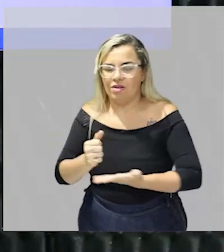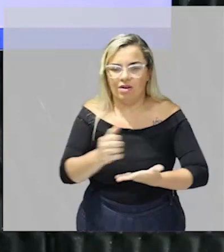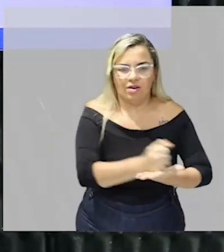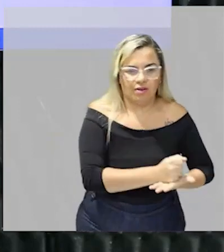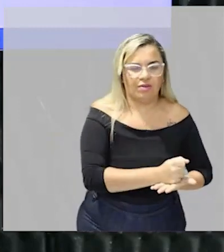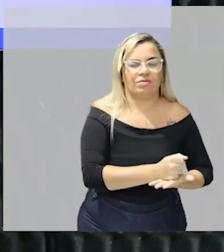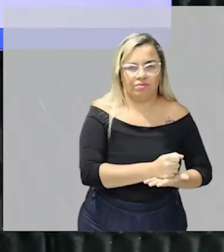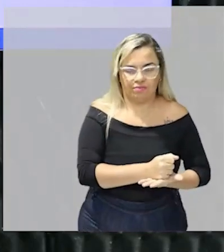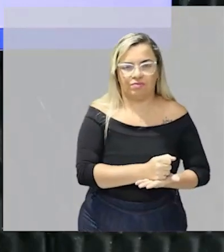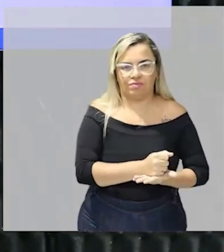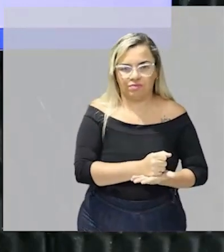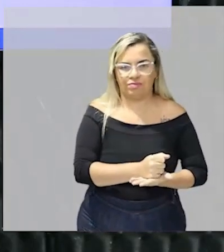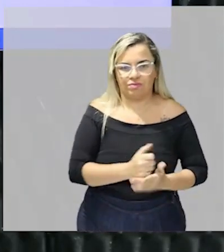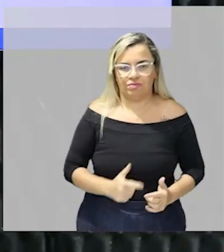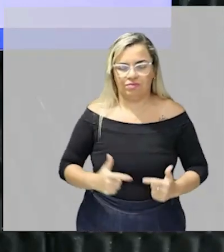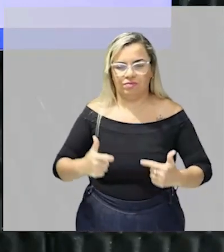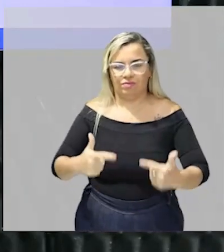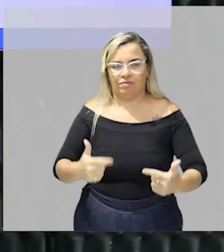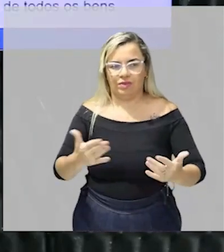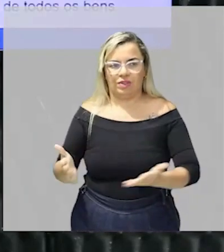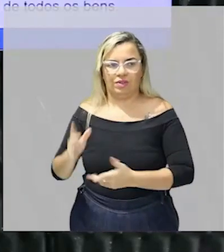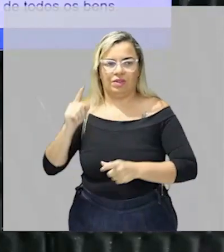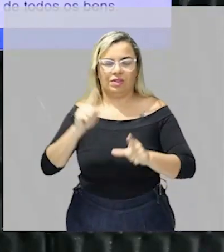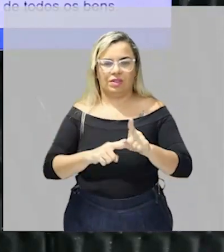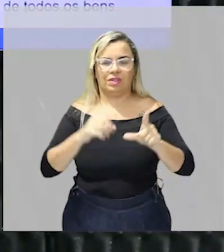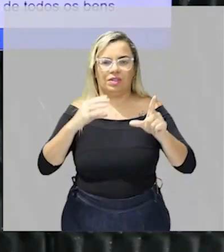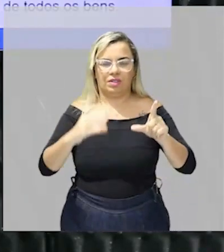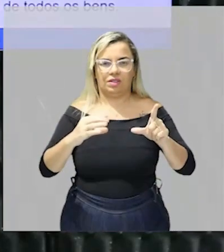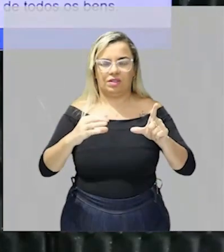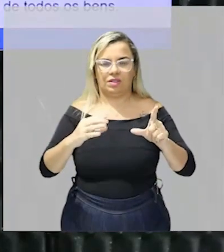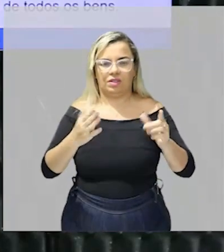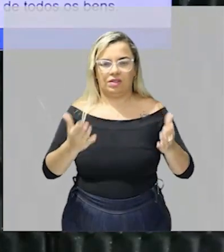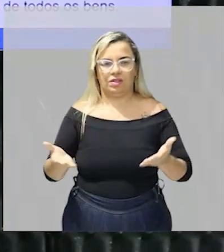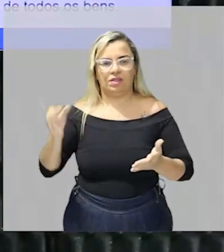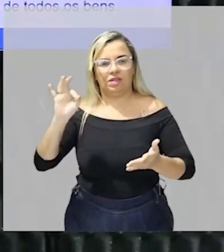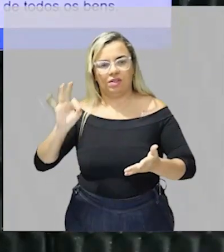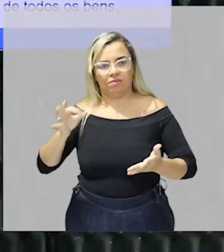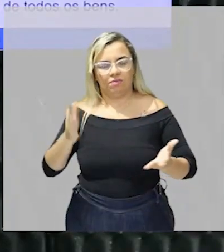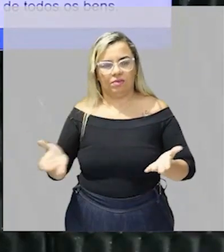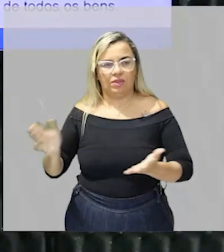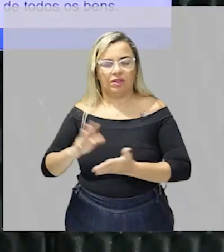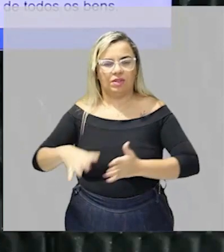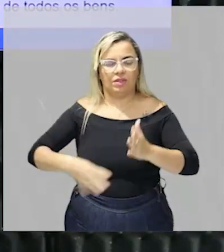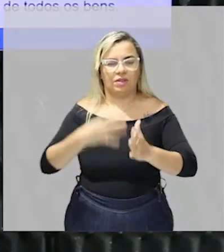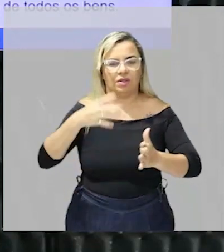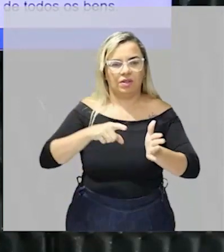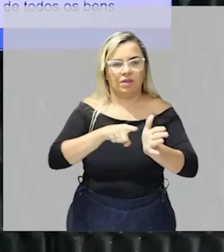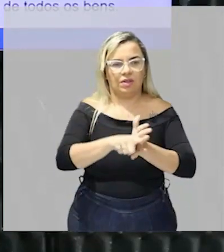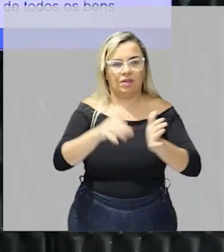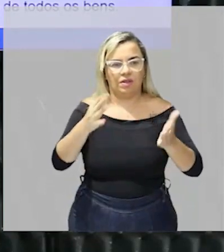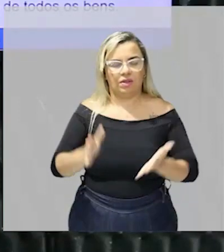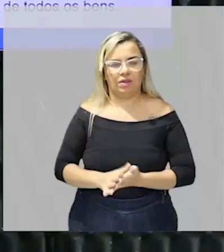seus comandados. Então, resposta, letra C de casa. Quarta questão, que caiu aqui no Enem, o item questão